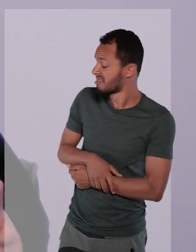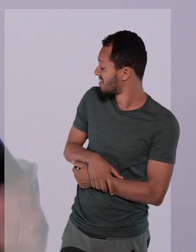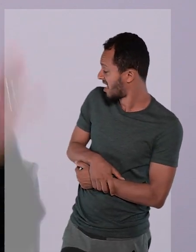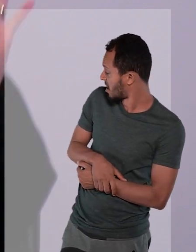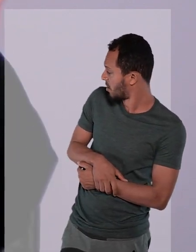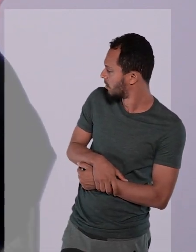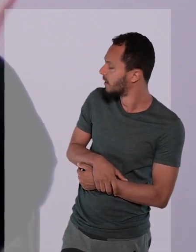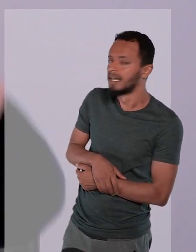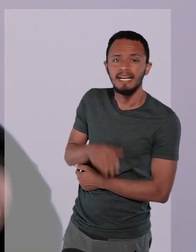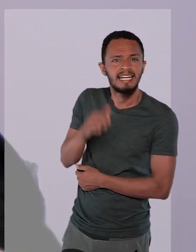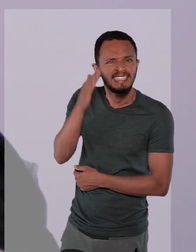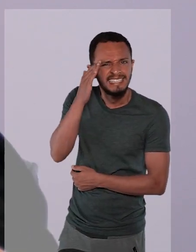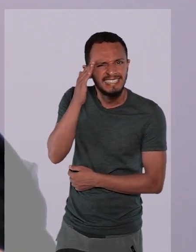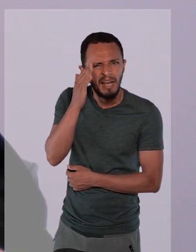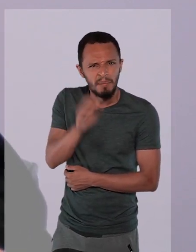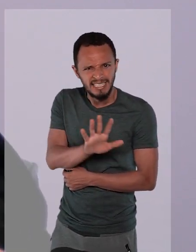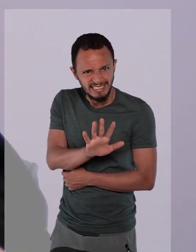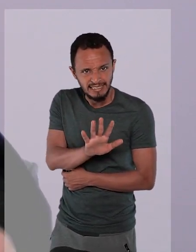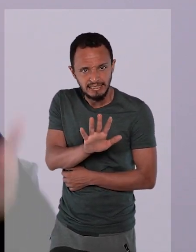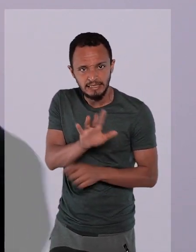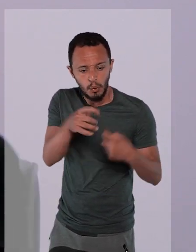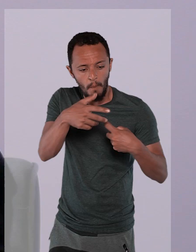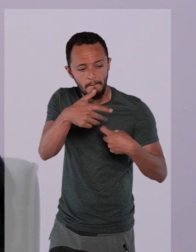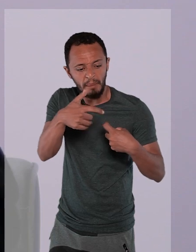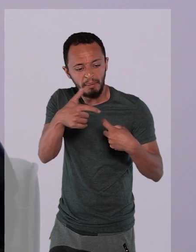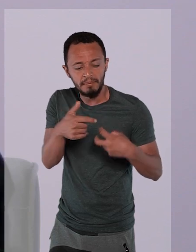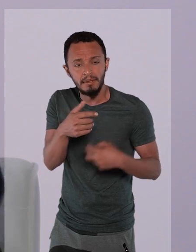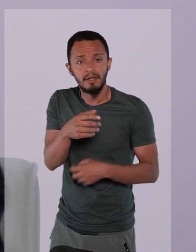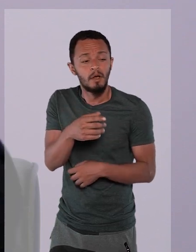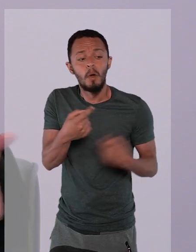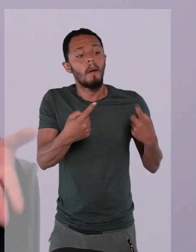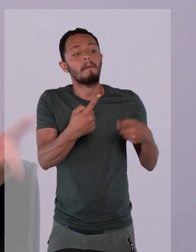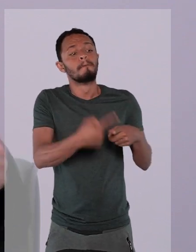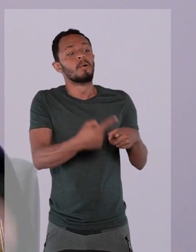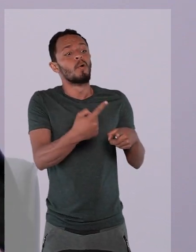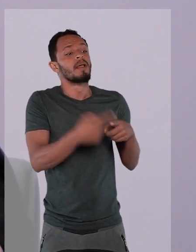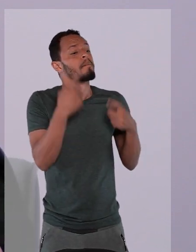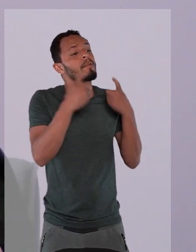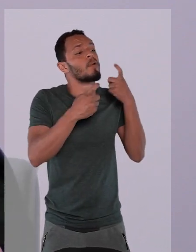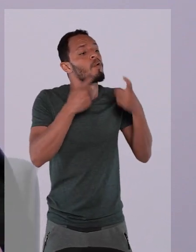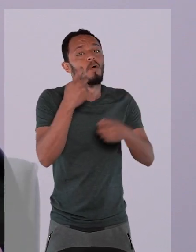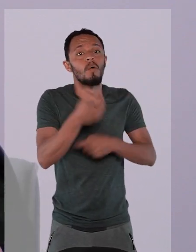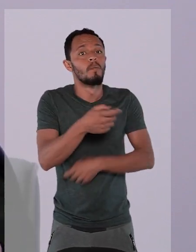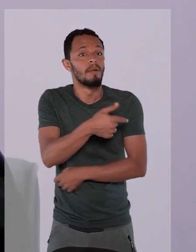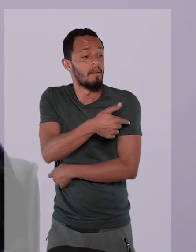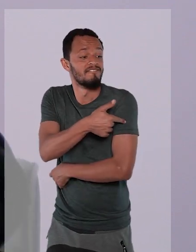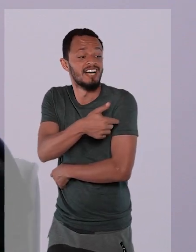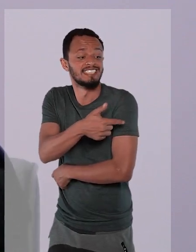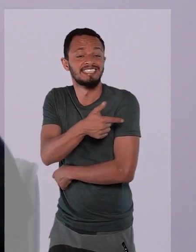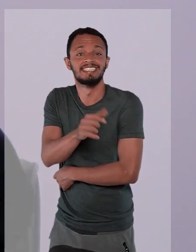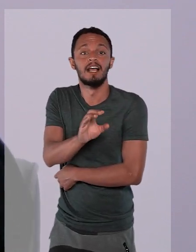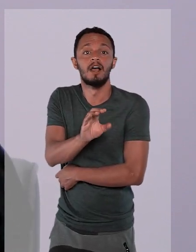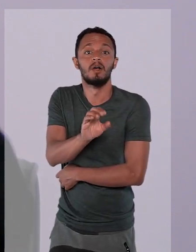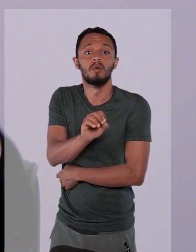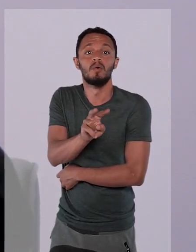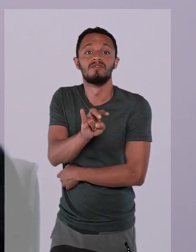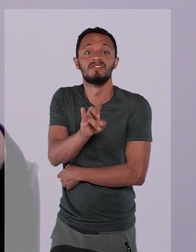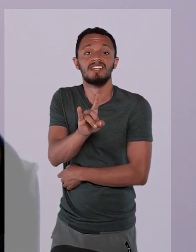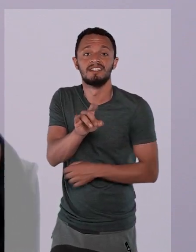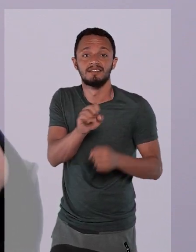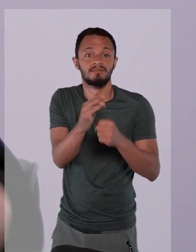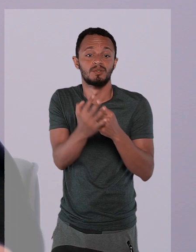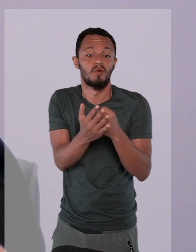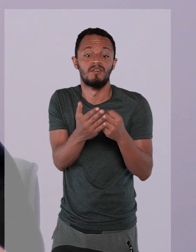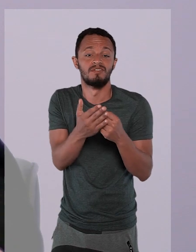nem sabia que eram 5 ao mesmo tempo, né? Então, por que o senhor está preocupado com a vacina da Covid-19? É assim que eu consigo convencer,